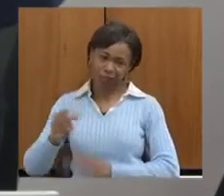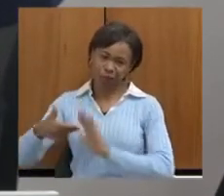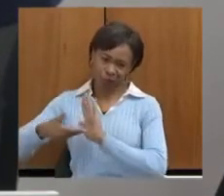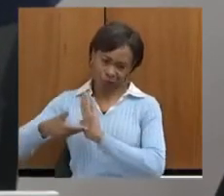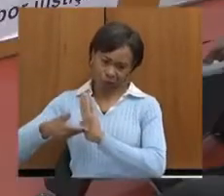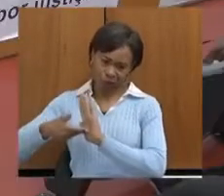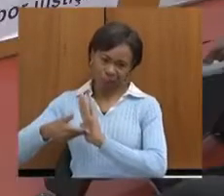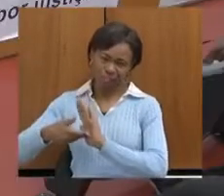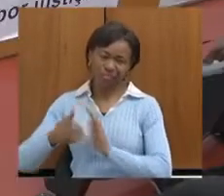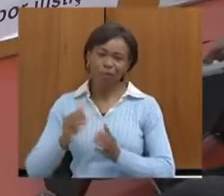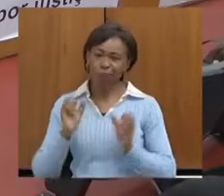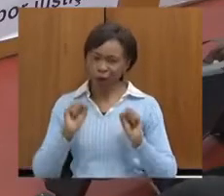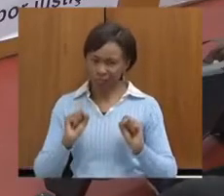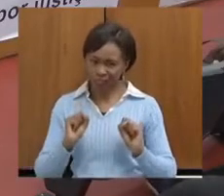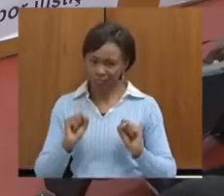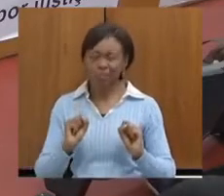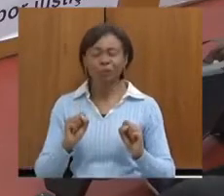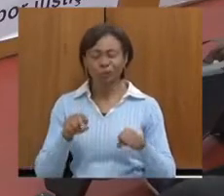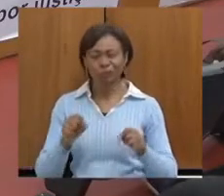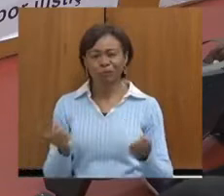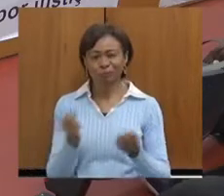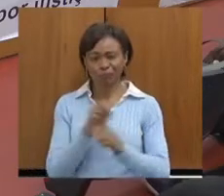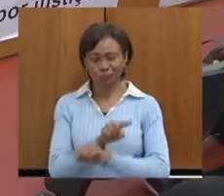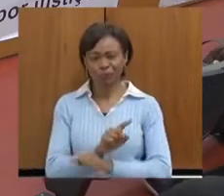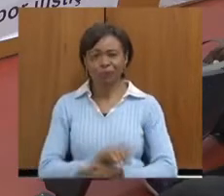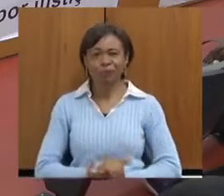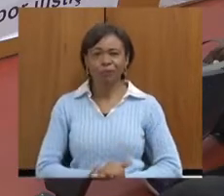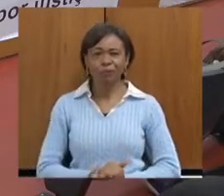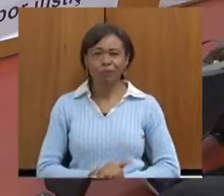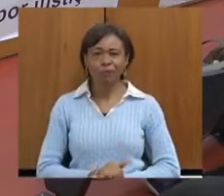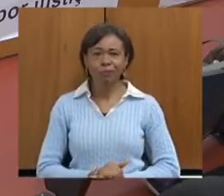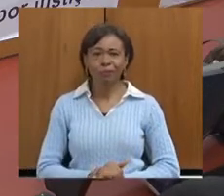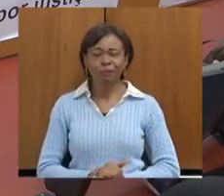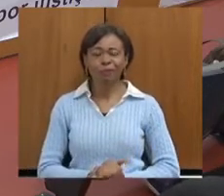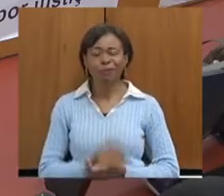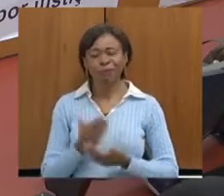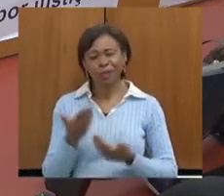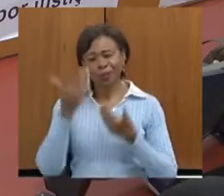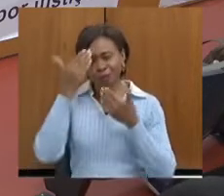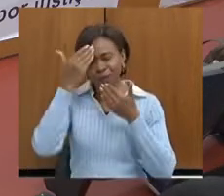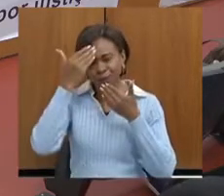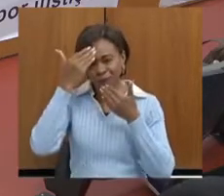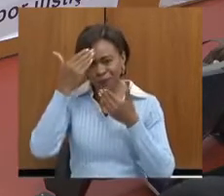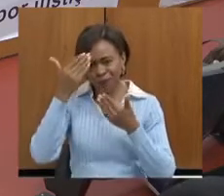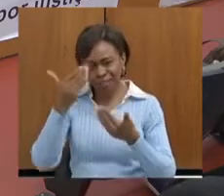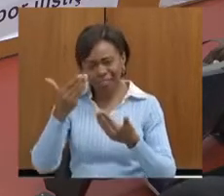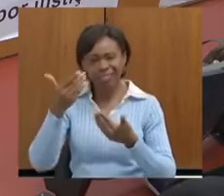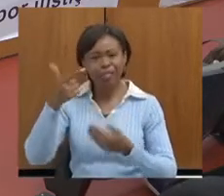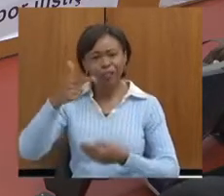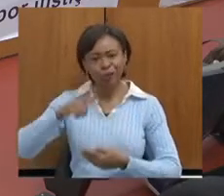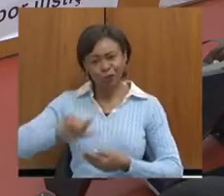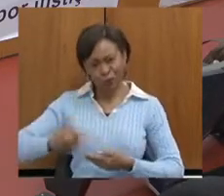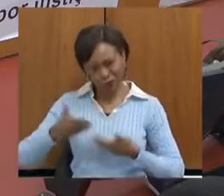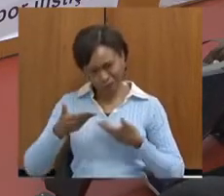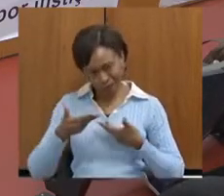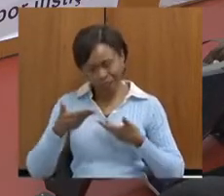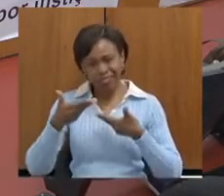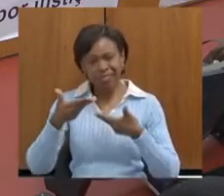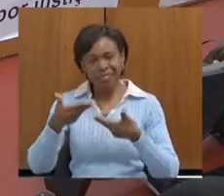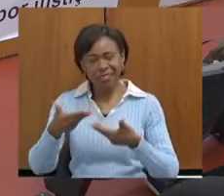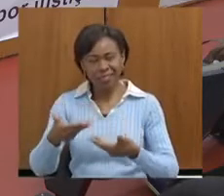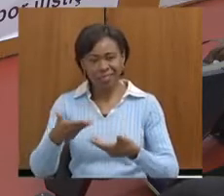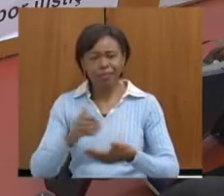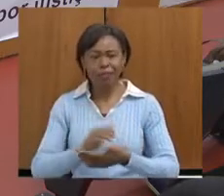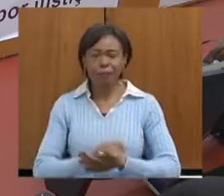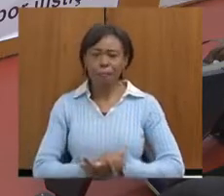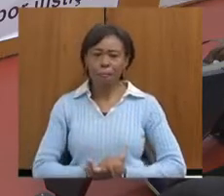pode ser um bom então muito obrigada novamente pelo convite